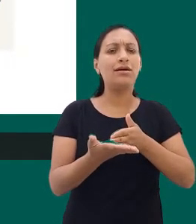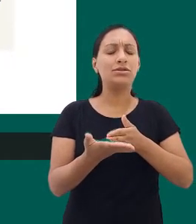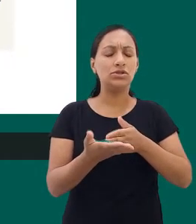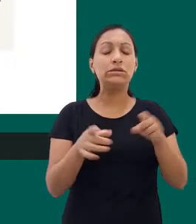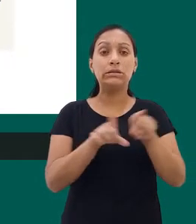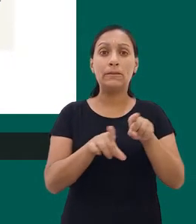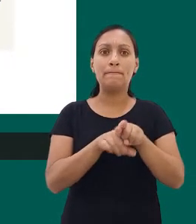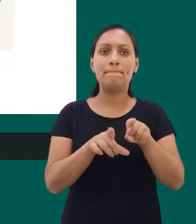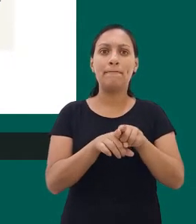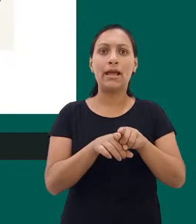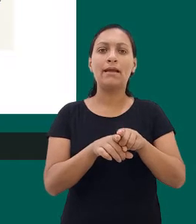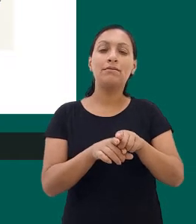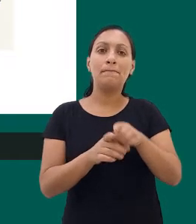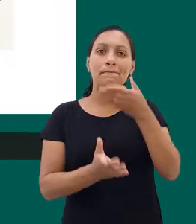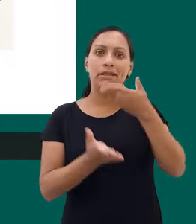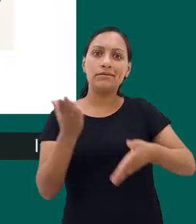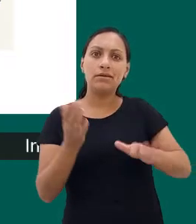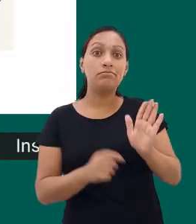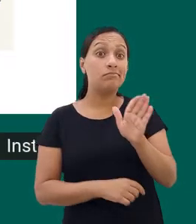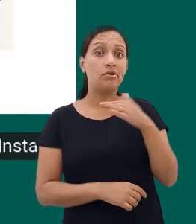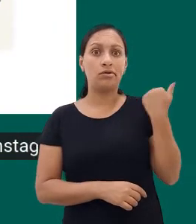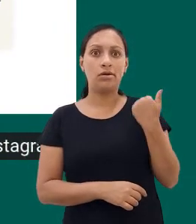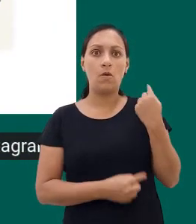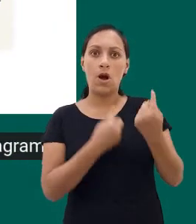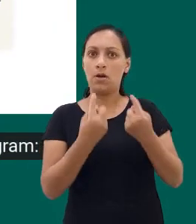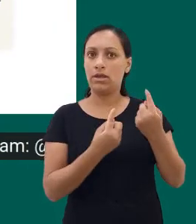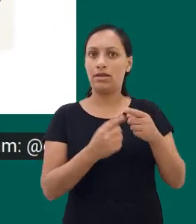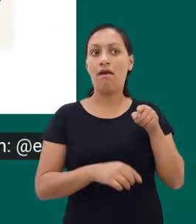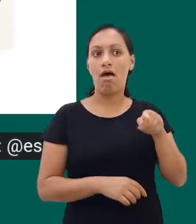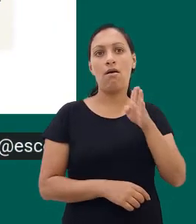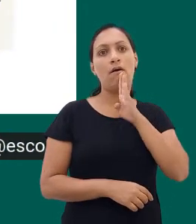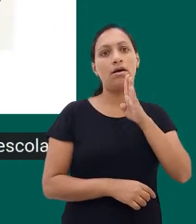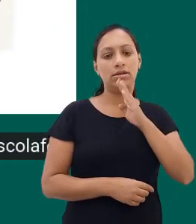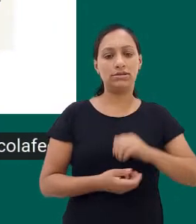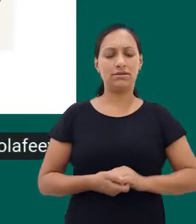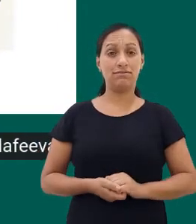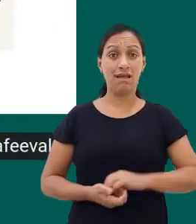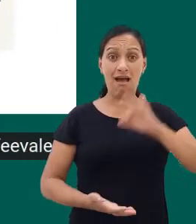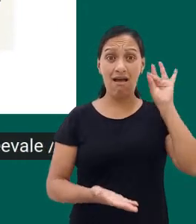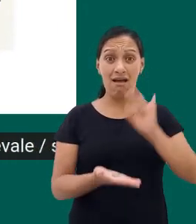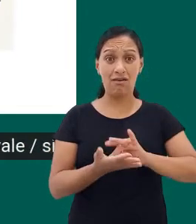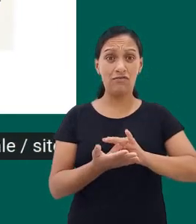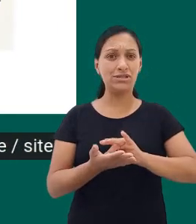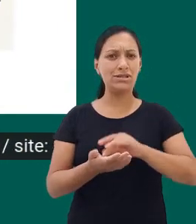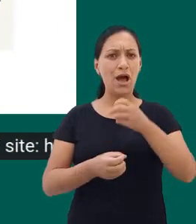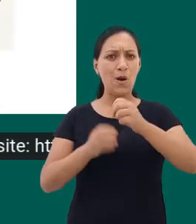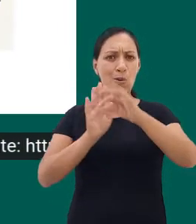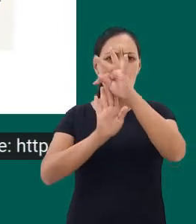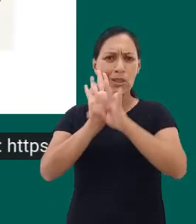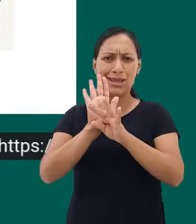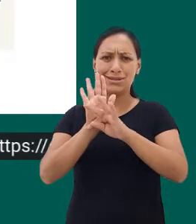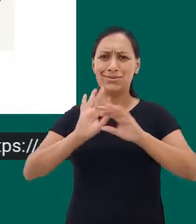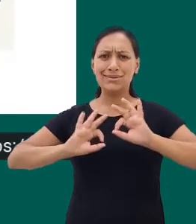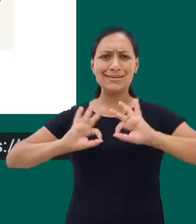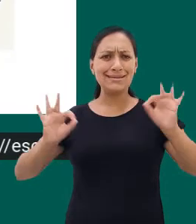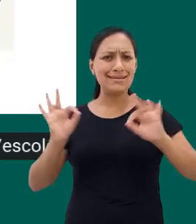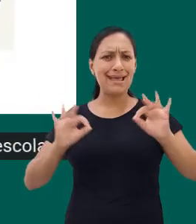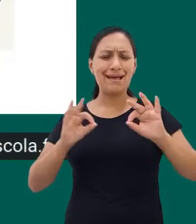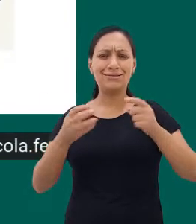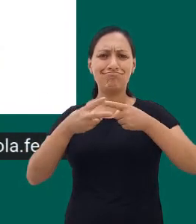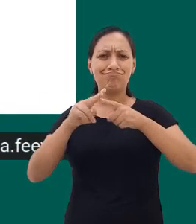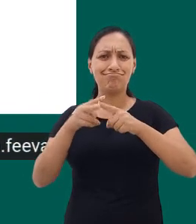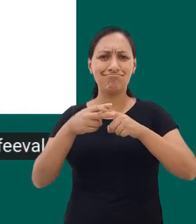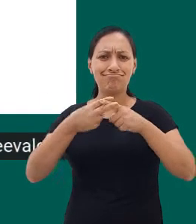dos vírus. E aqui é o texto na íntegra da estudante, tá? Não tem correção de português, nada, é na íntegra o que